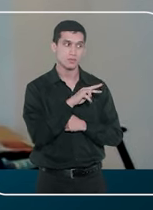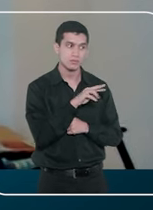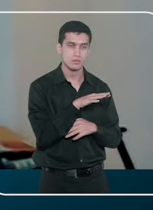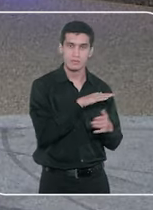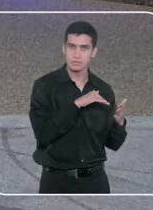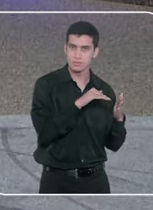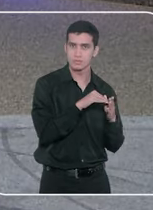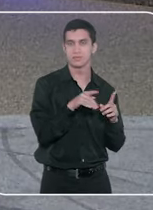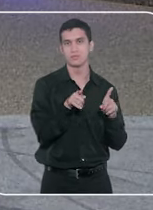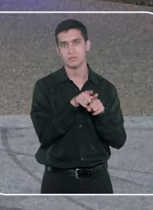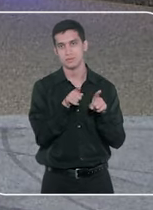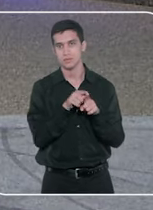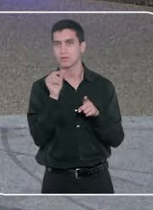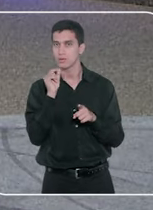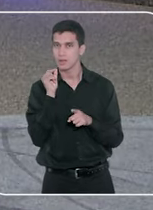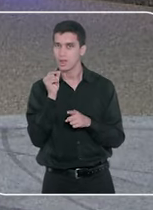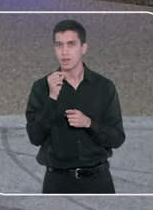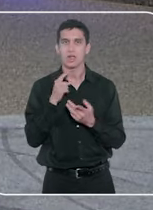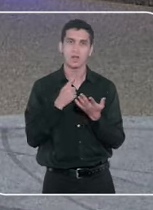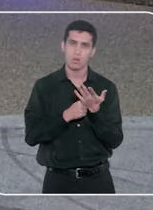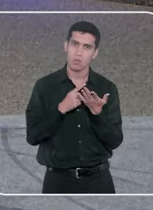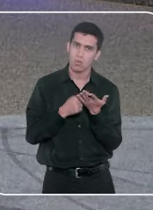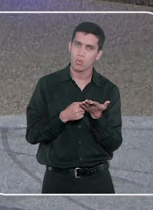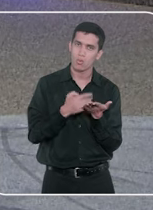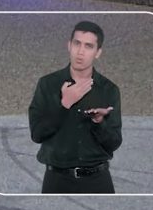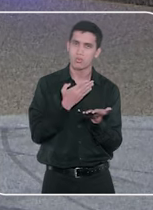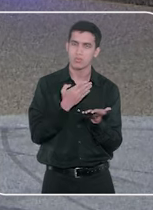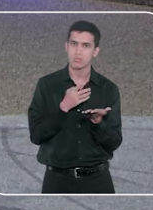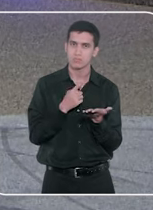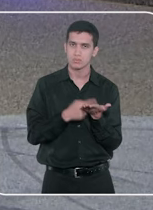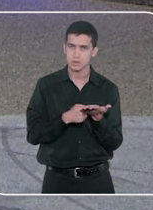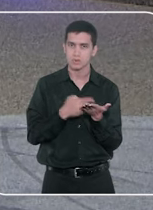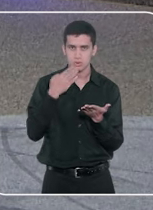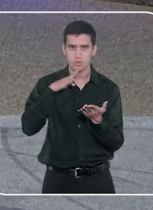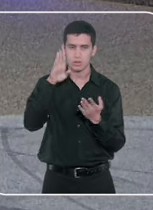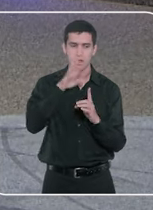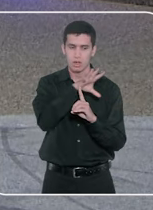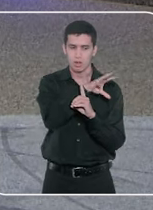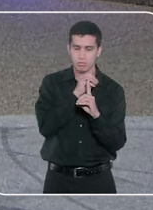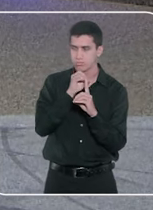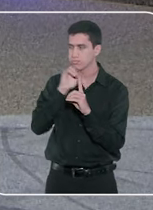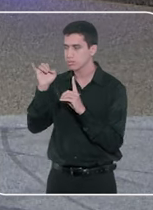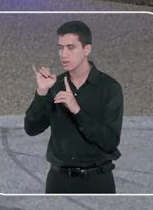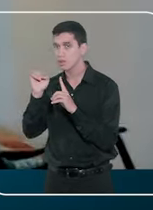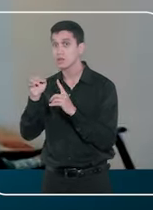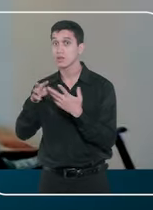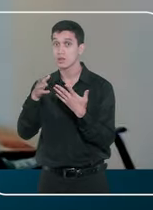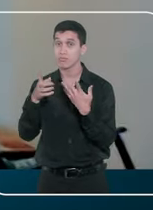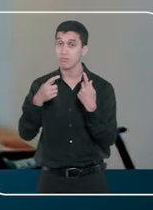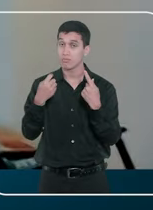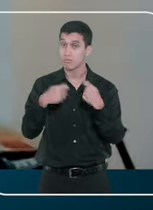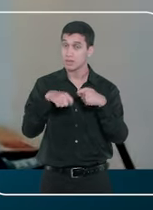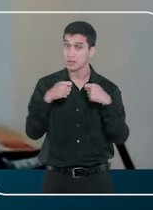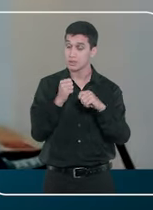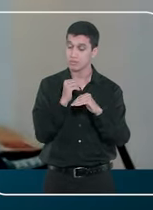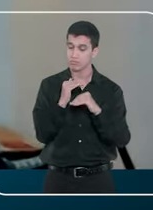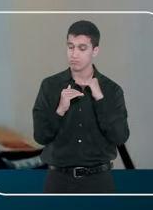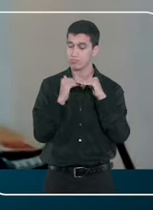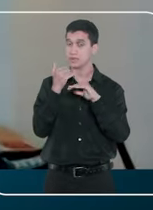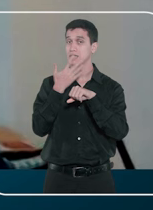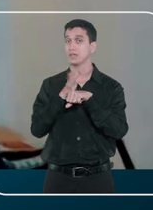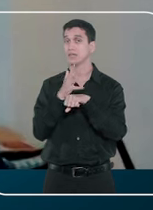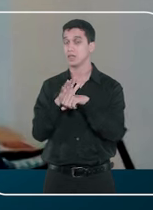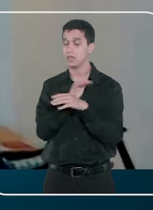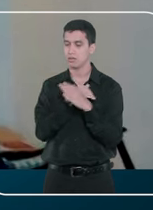professora Andrea mencionou, como igualmente a colaboração premiada, são resultados da necessidade de aprimorarmos o